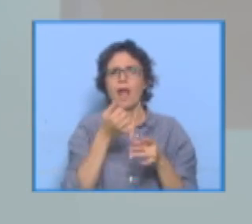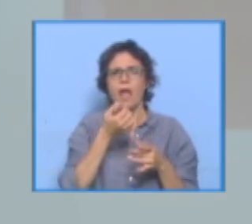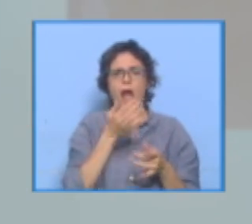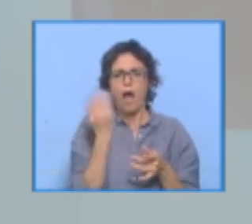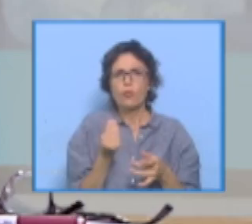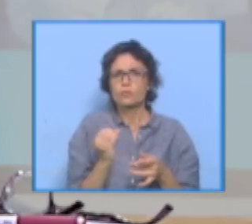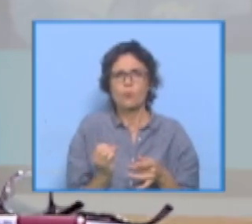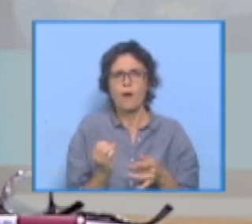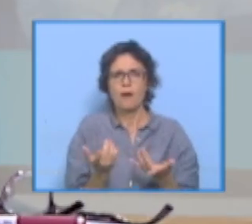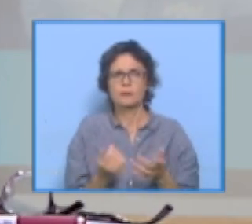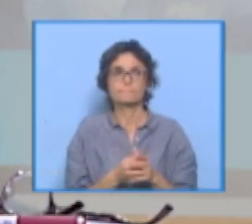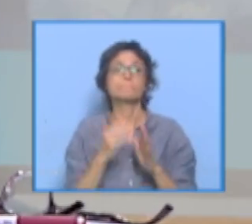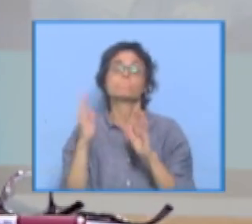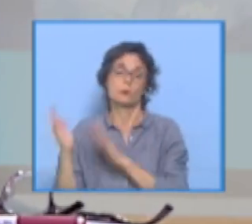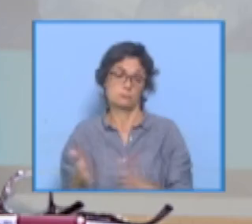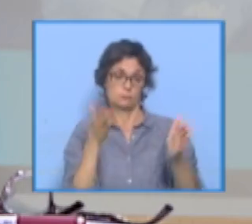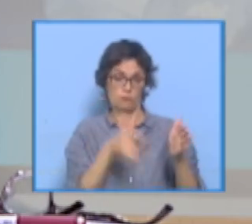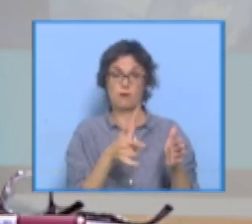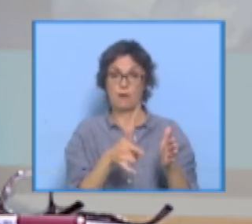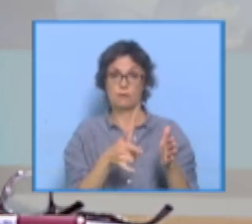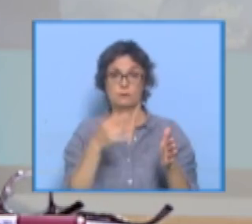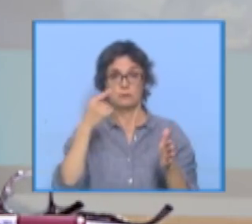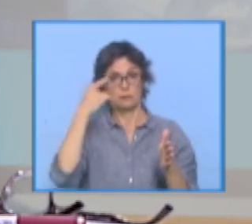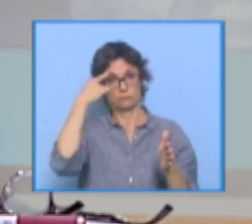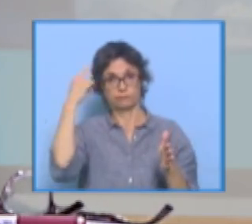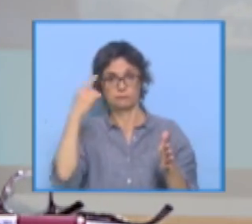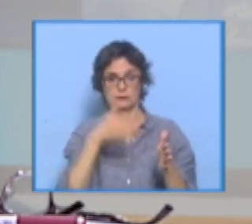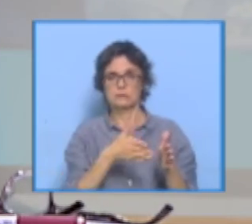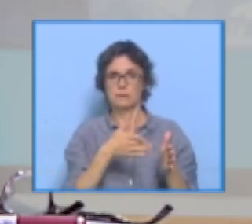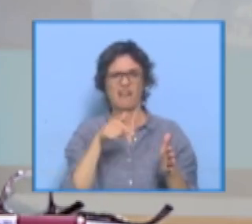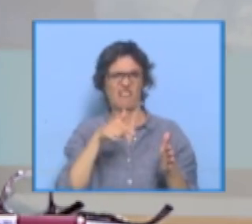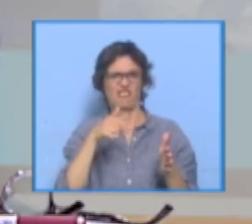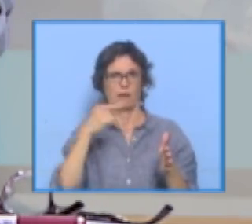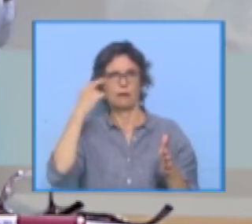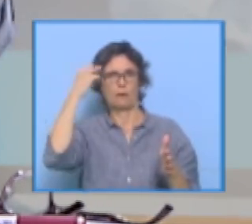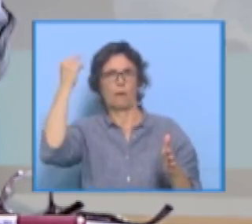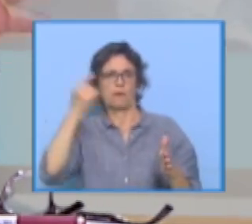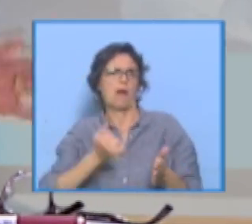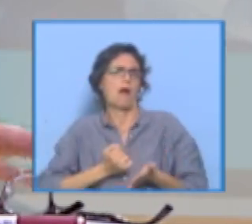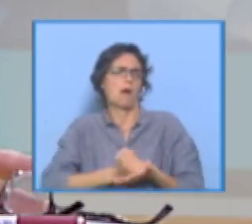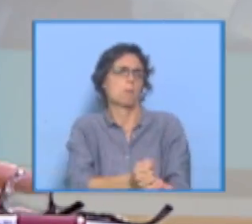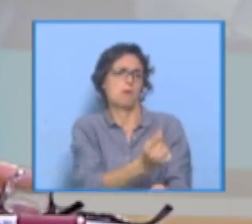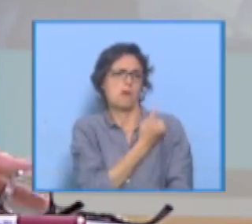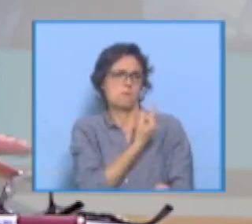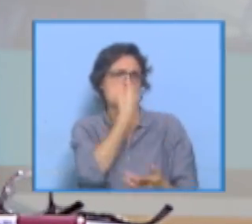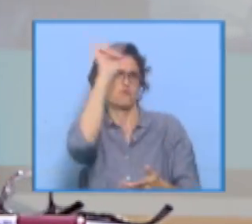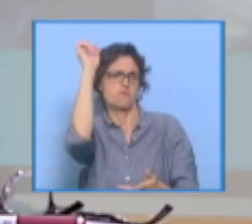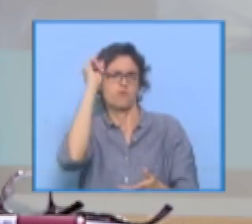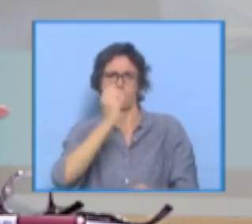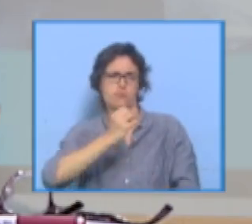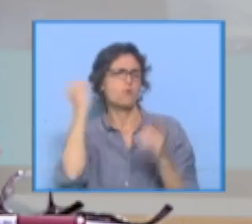motivos conjugados. Por um lado, a questão ideológica. Nada de apoiar os privados, por melhores que eles sejam,